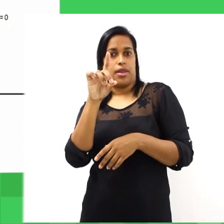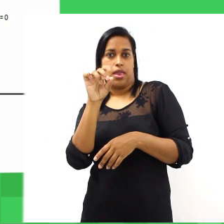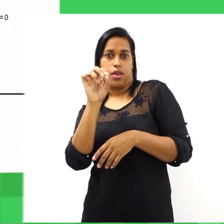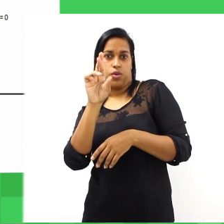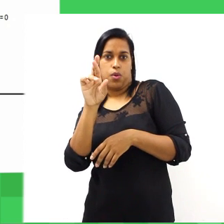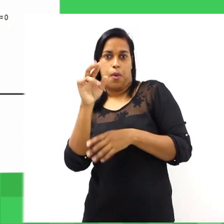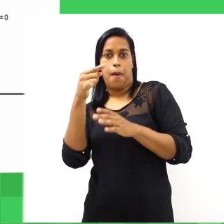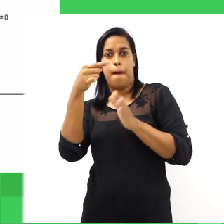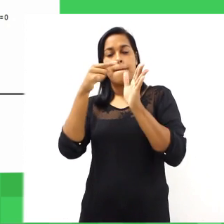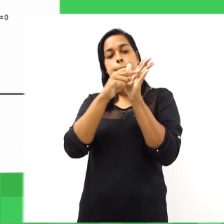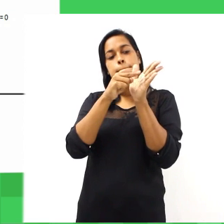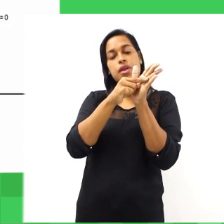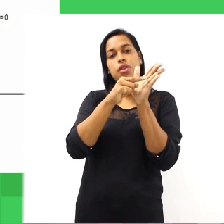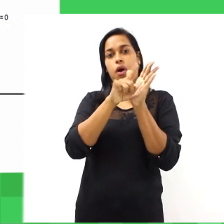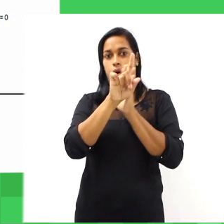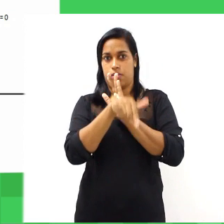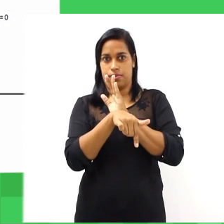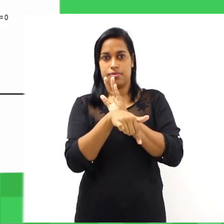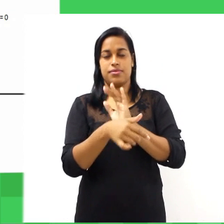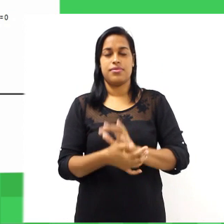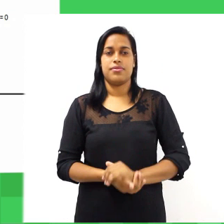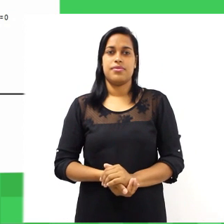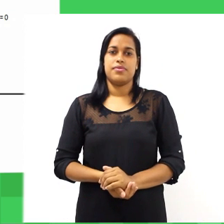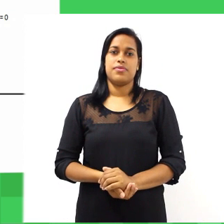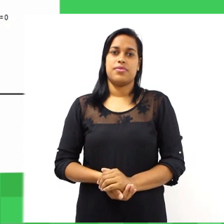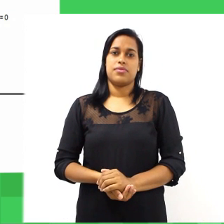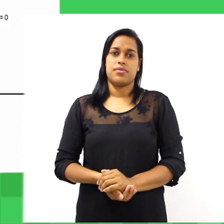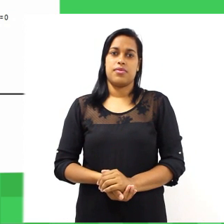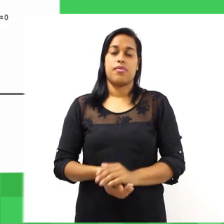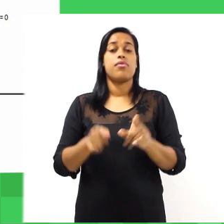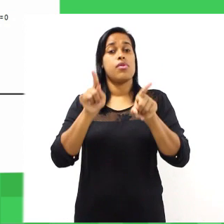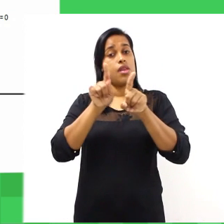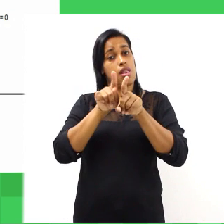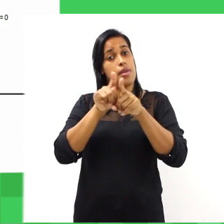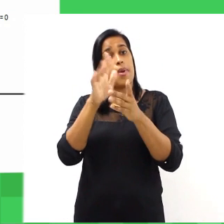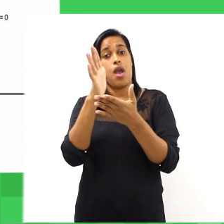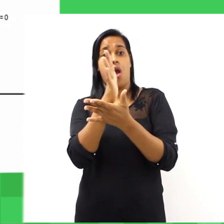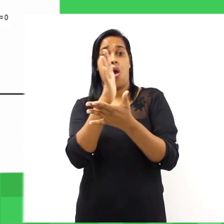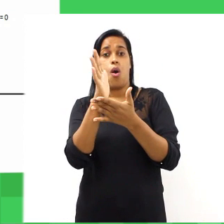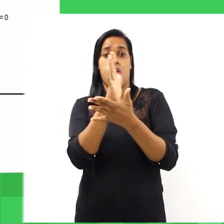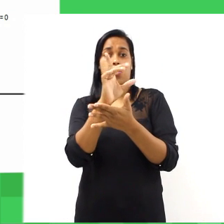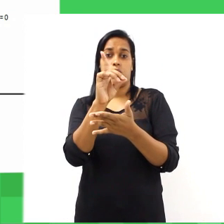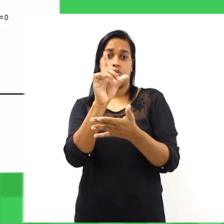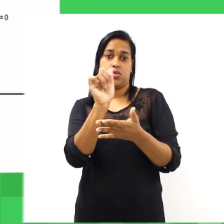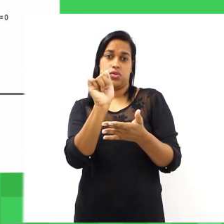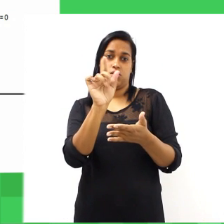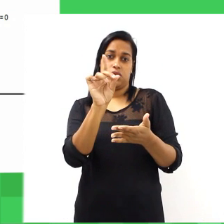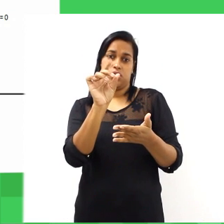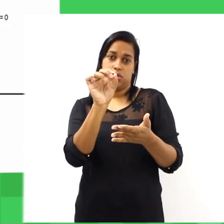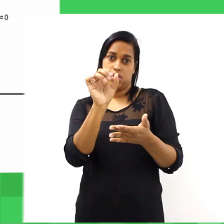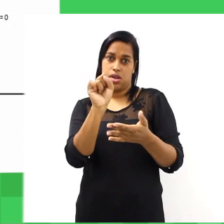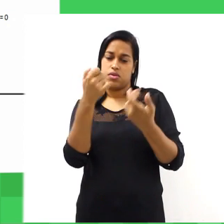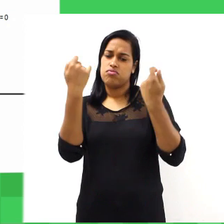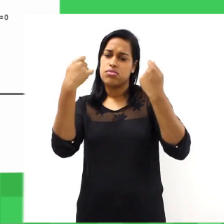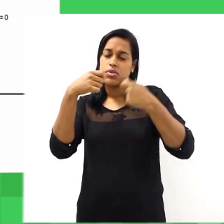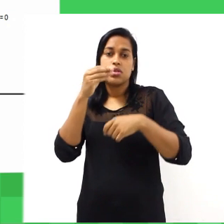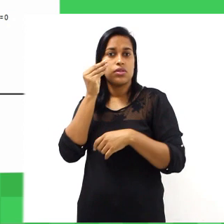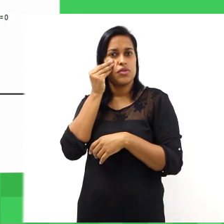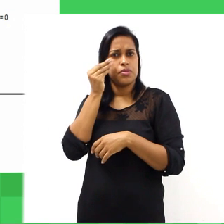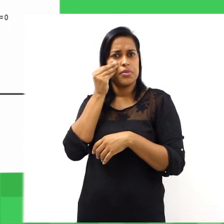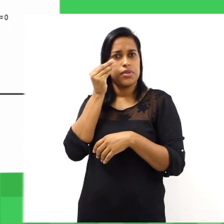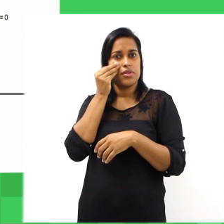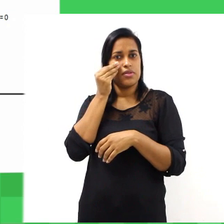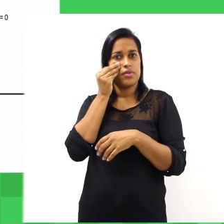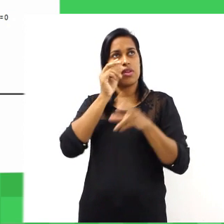mais à frente, como funciona muito bem. Os dados também devem ser especificados